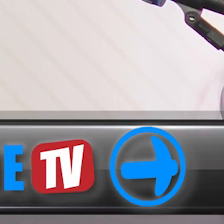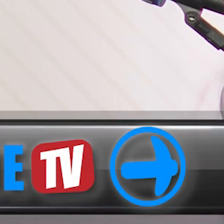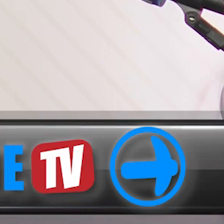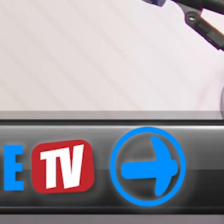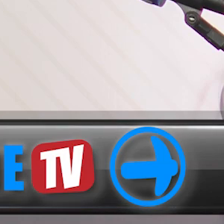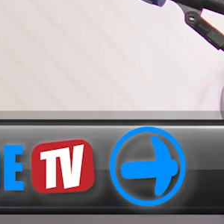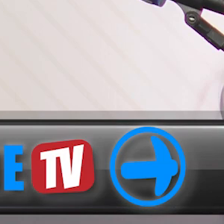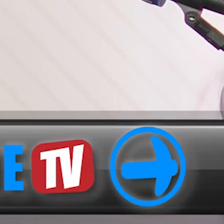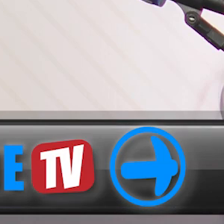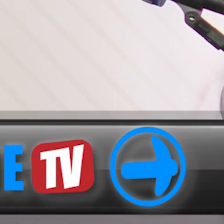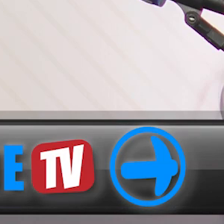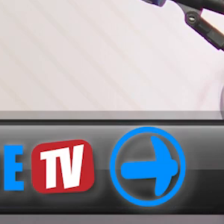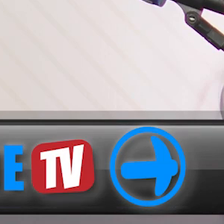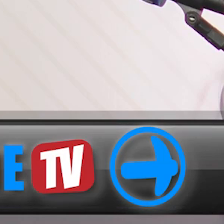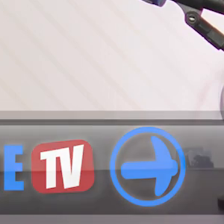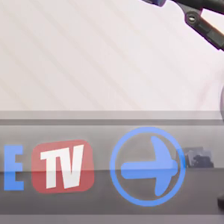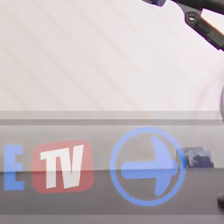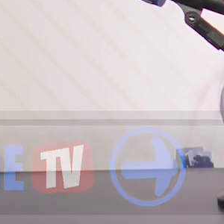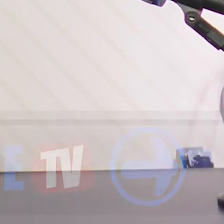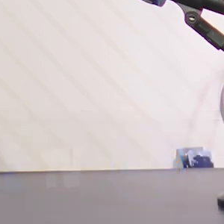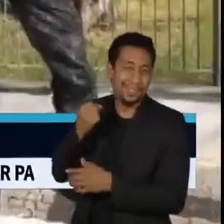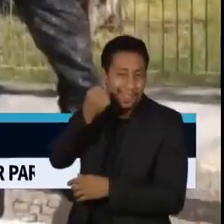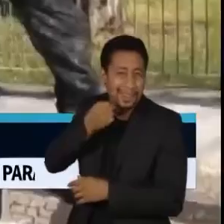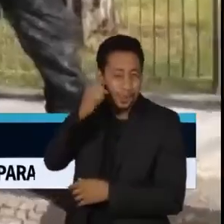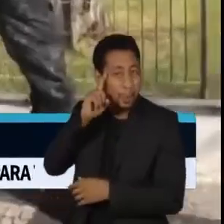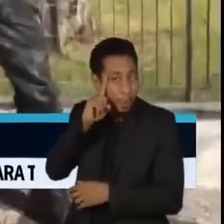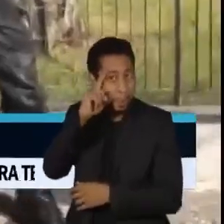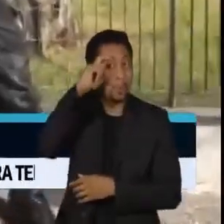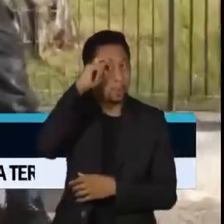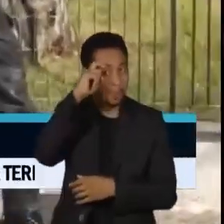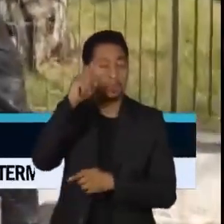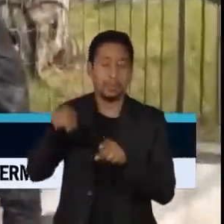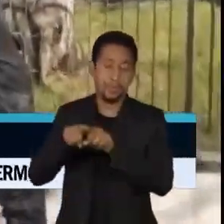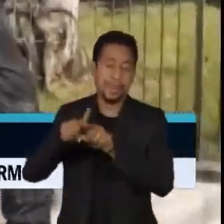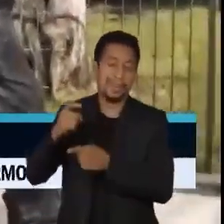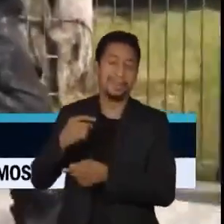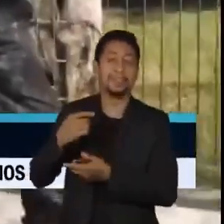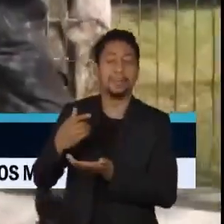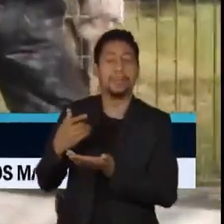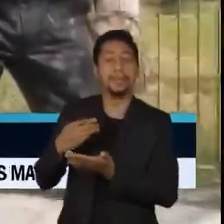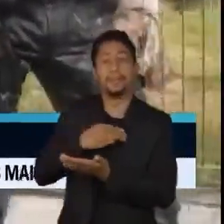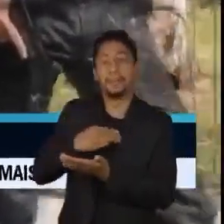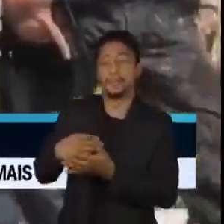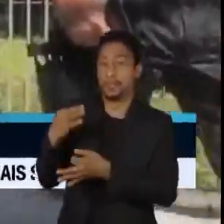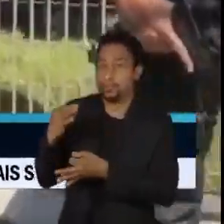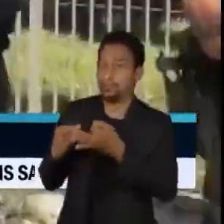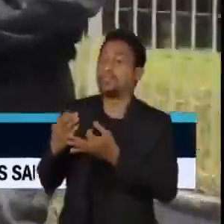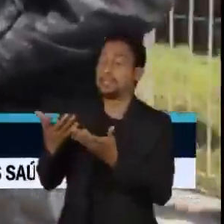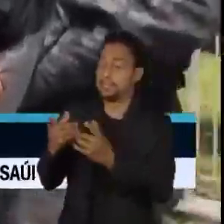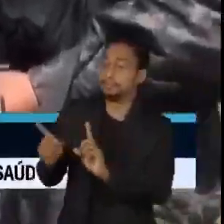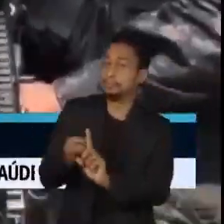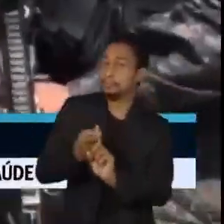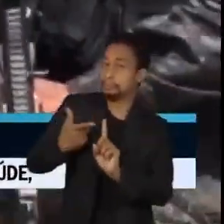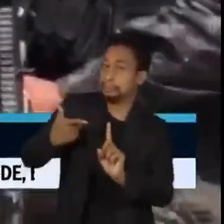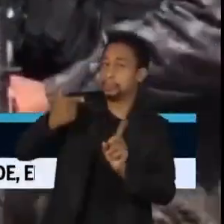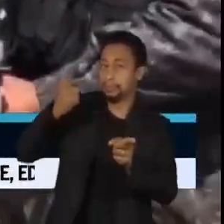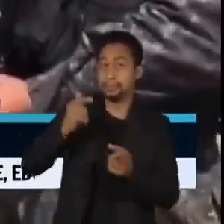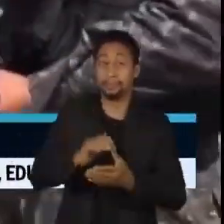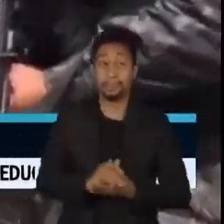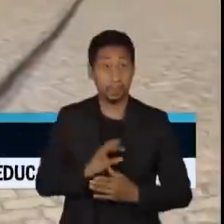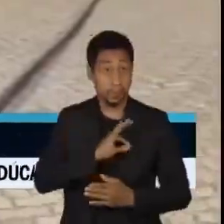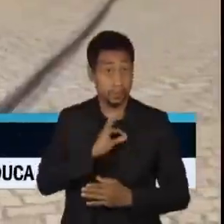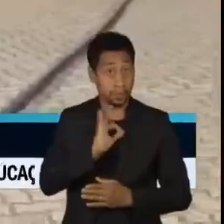menos 9 pessoas foram presas. 120 policiais cumpriram 24 mandados de